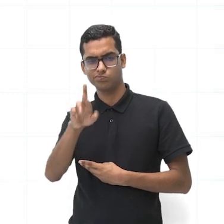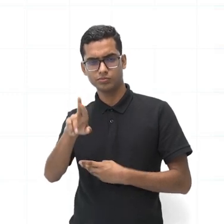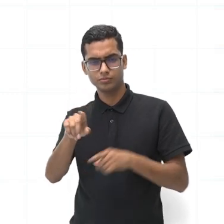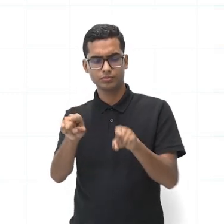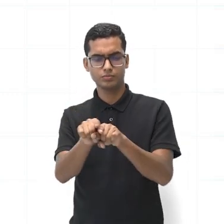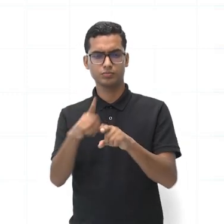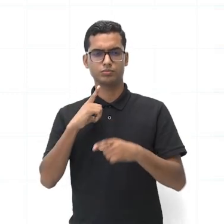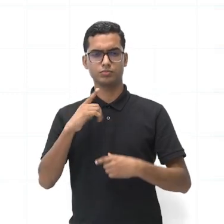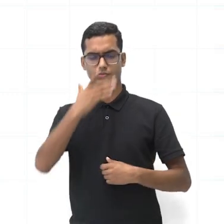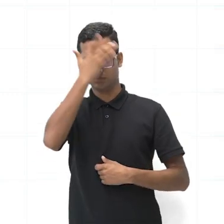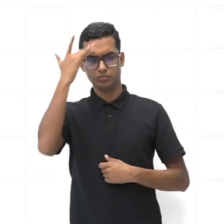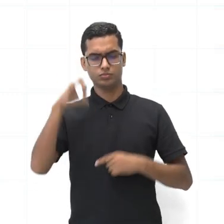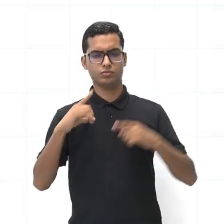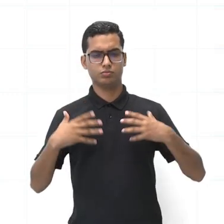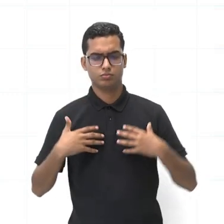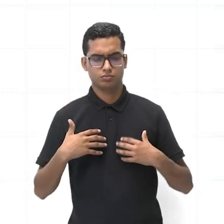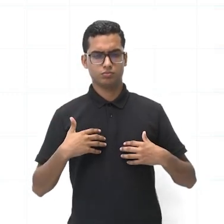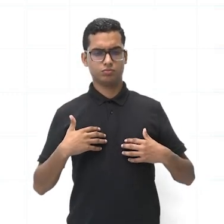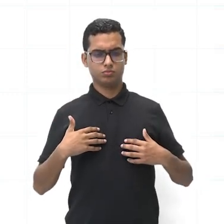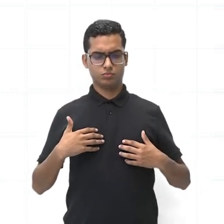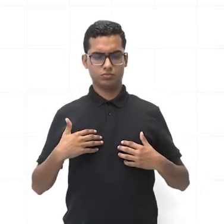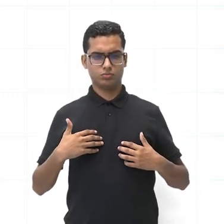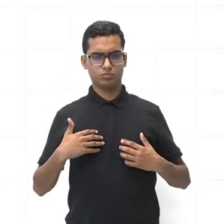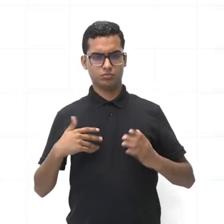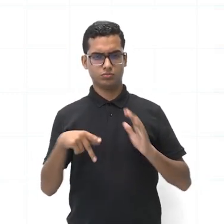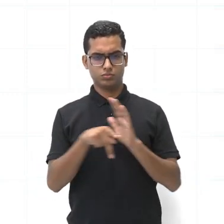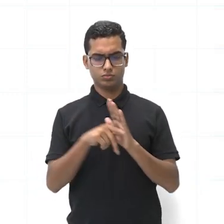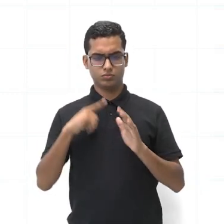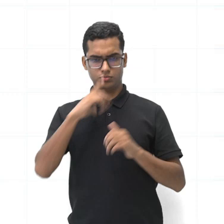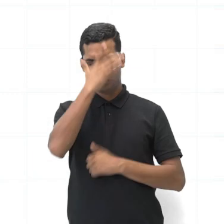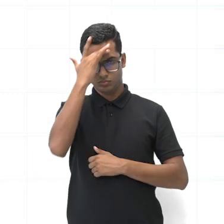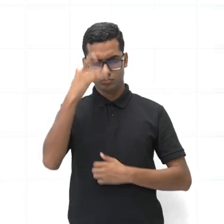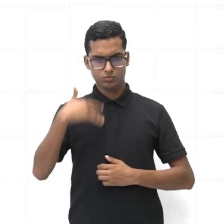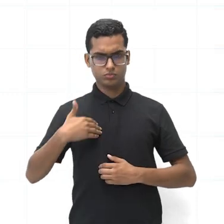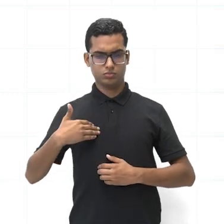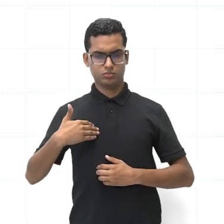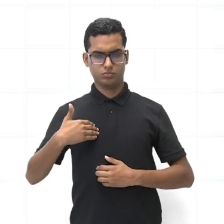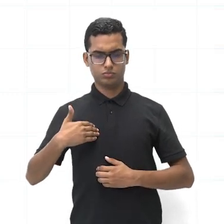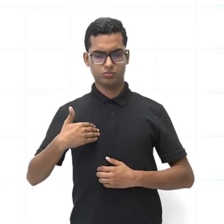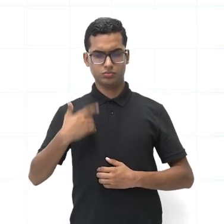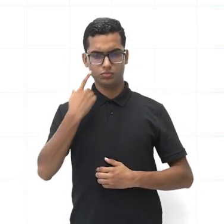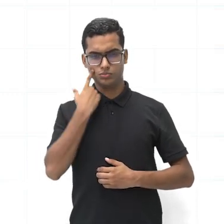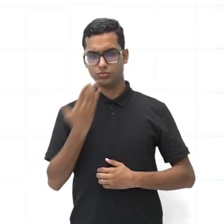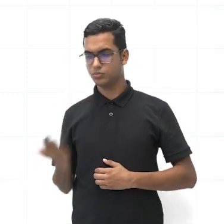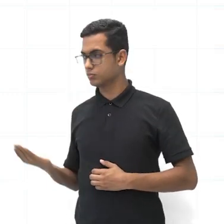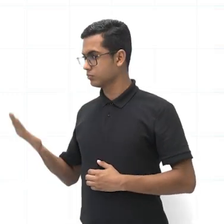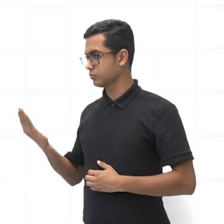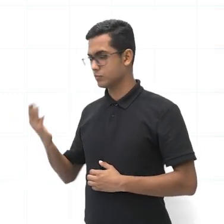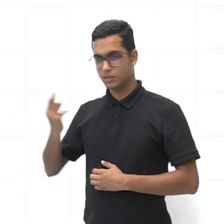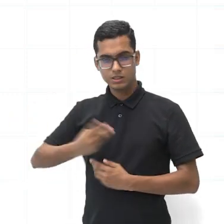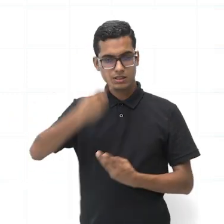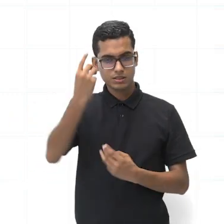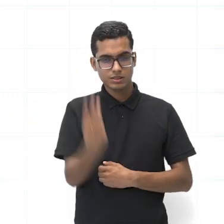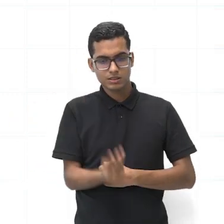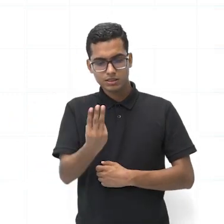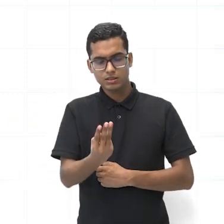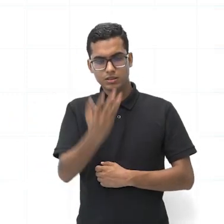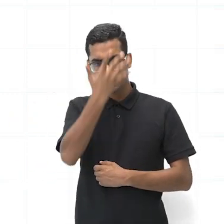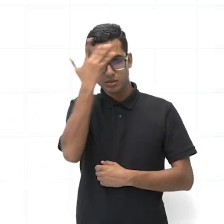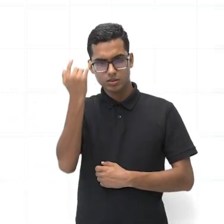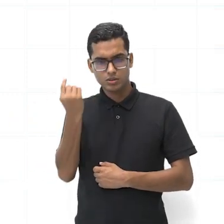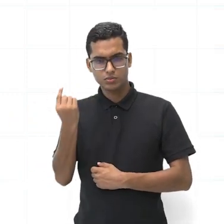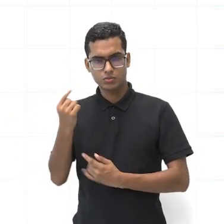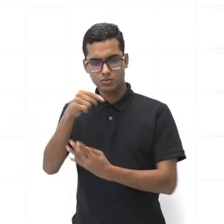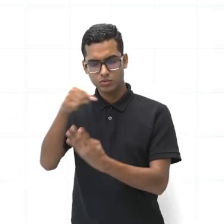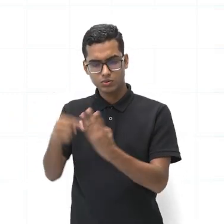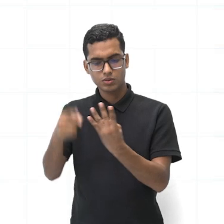está centralizada, a imagem do meio é a que vai trazer a referência da hiperlordose lombar,